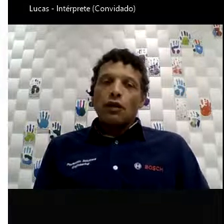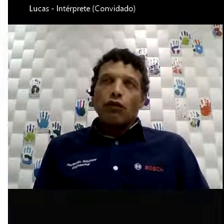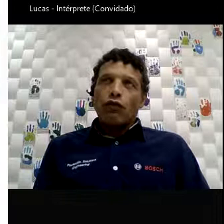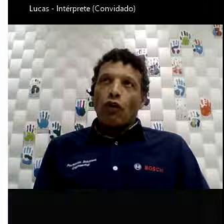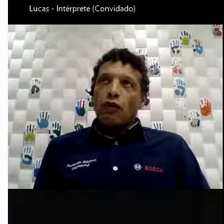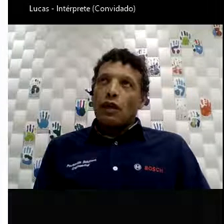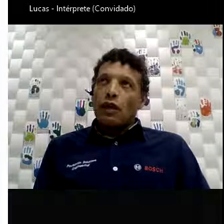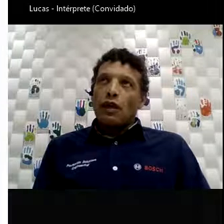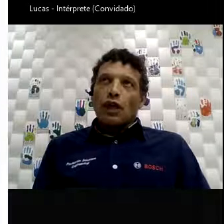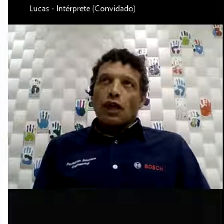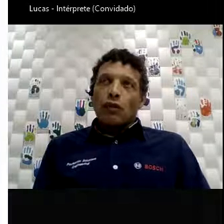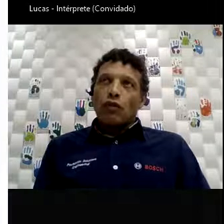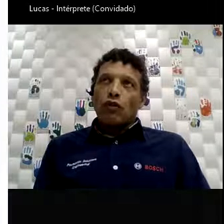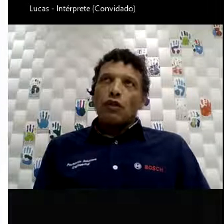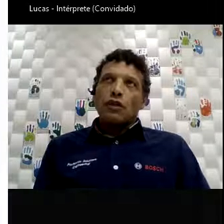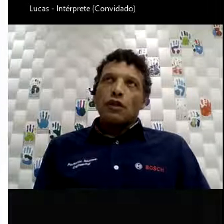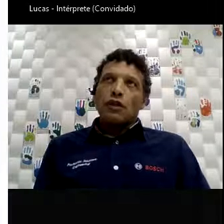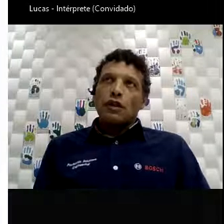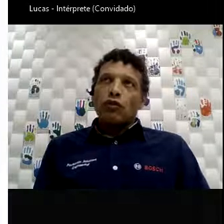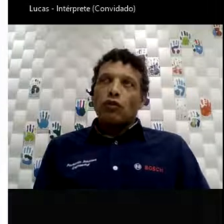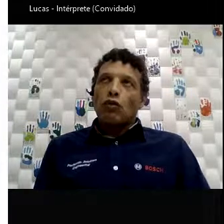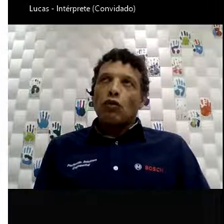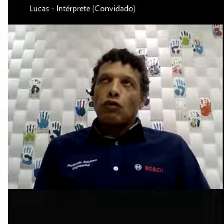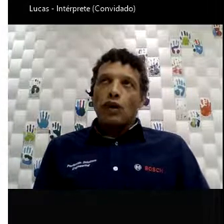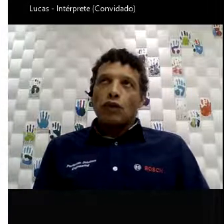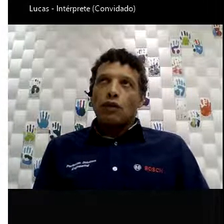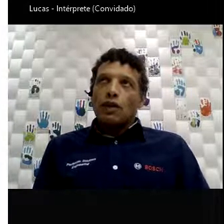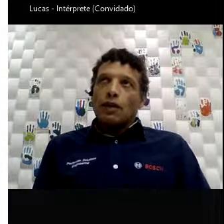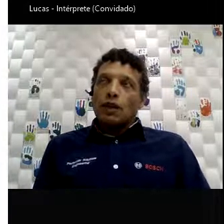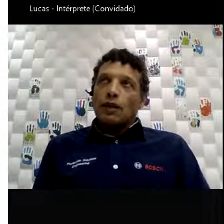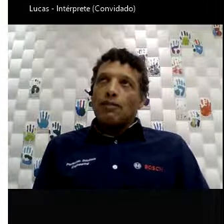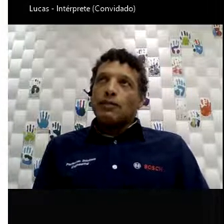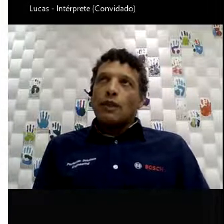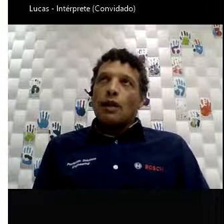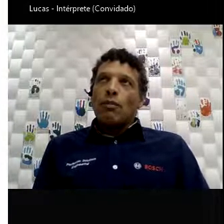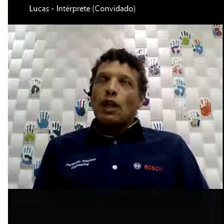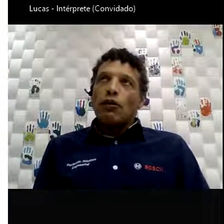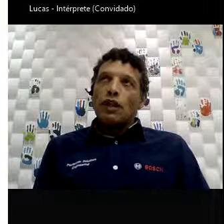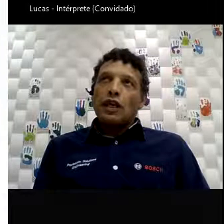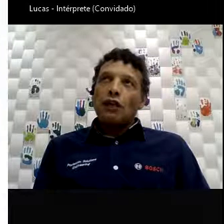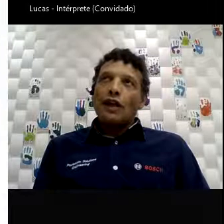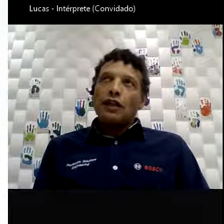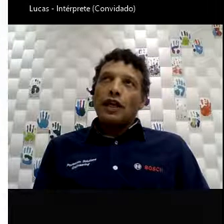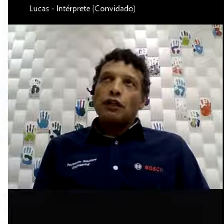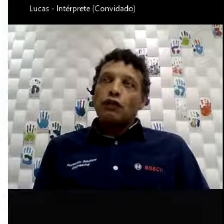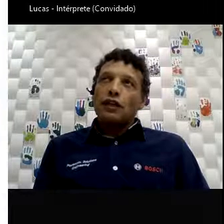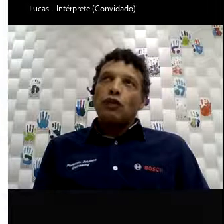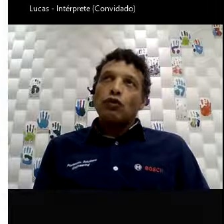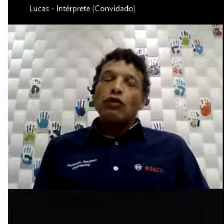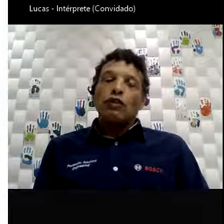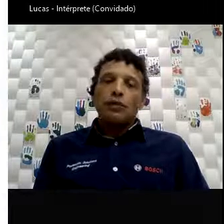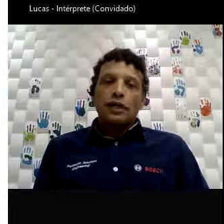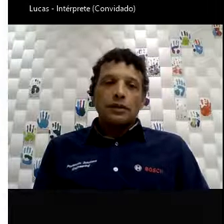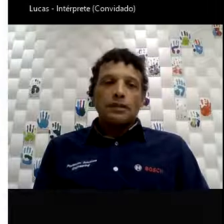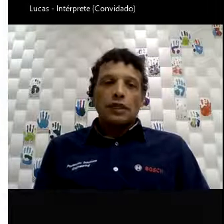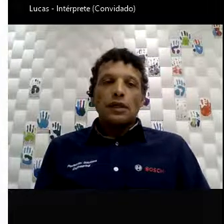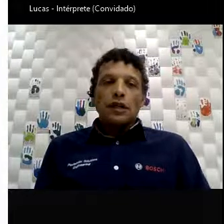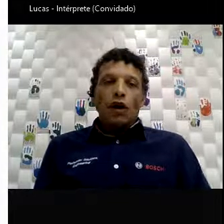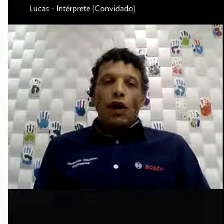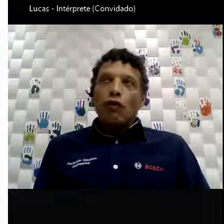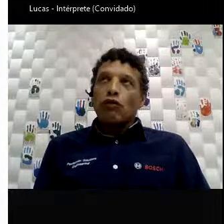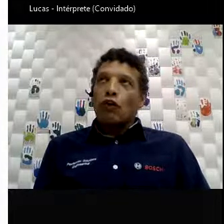sustentabilidade, com foco em emissões, em todo o conceito de melhoria da qualidade de vida do ser